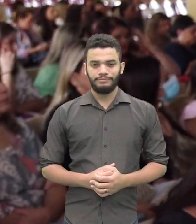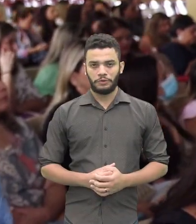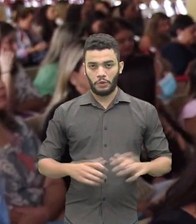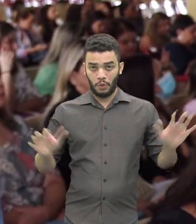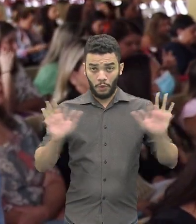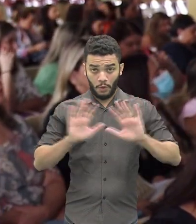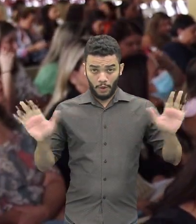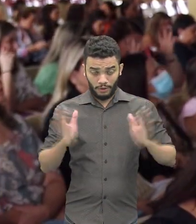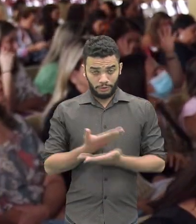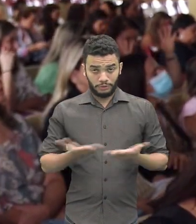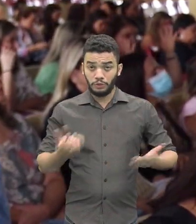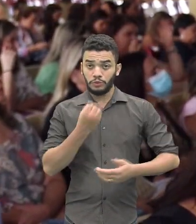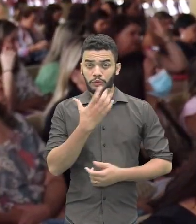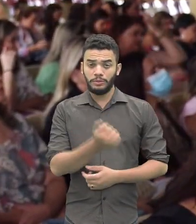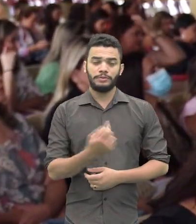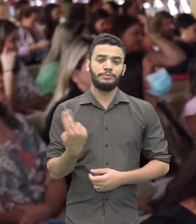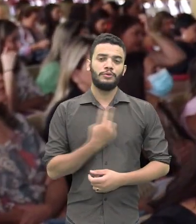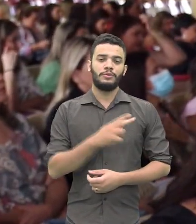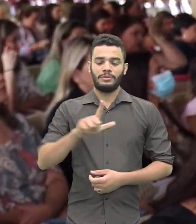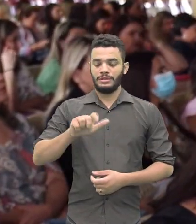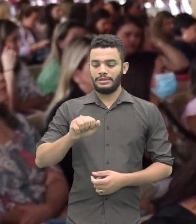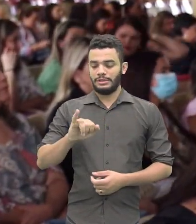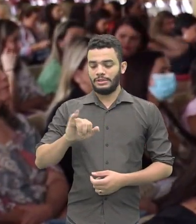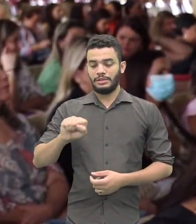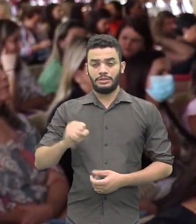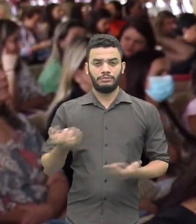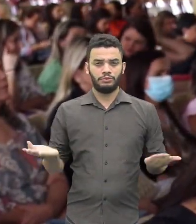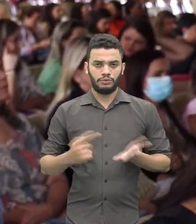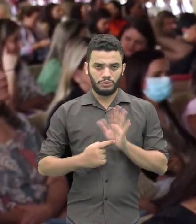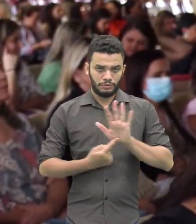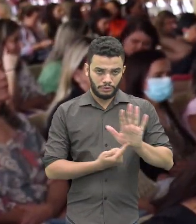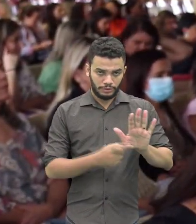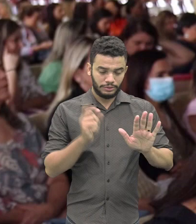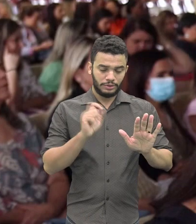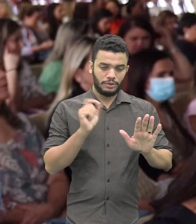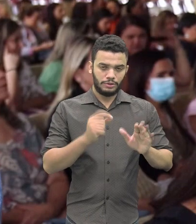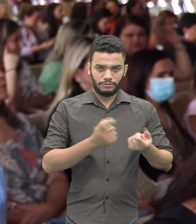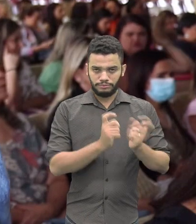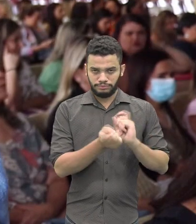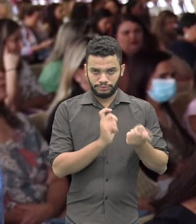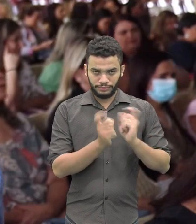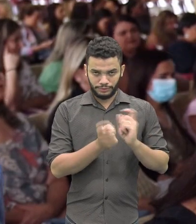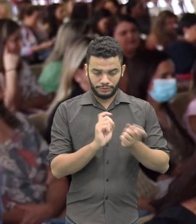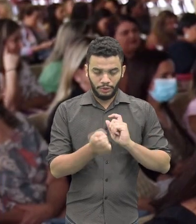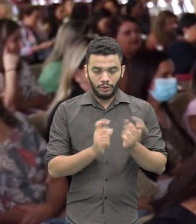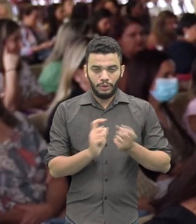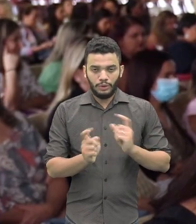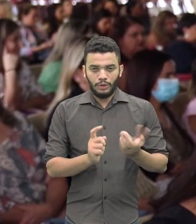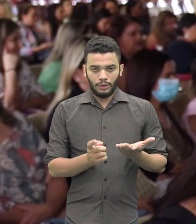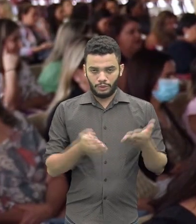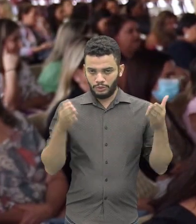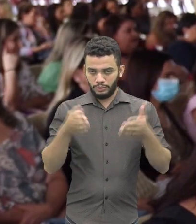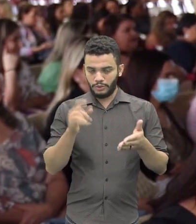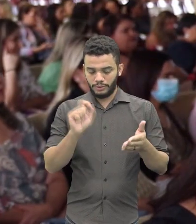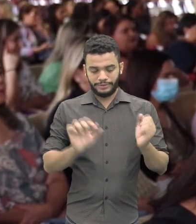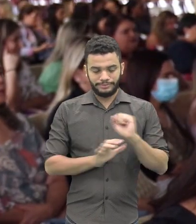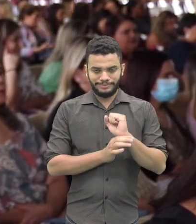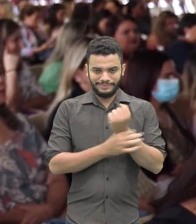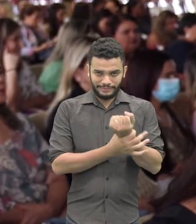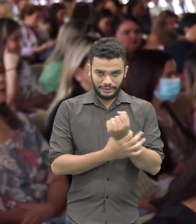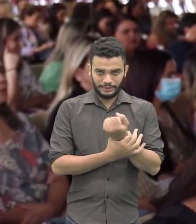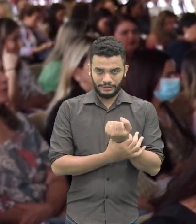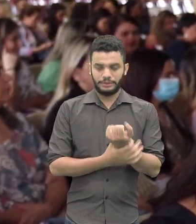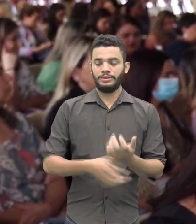Olá pessoal eu sou a Laís e hoje estamos aqui no primeiro encontro sistema de garantia dos Direitos da Criança e do Adolescente